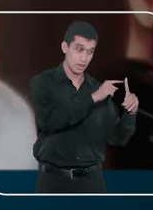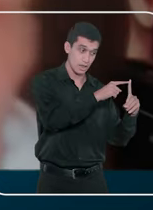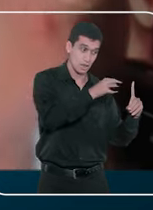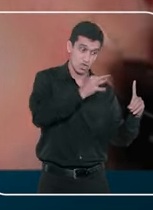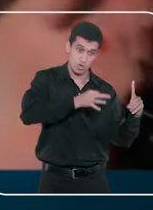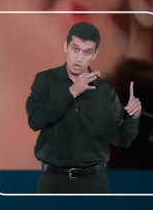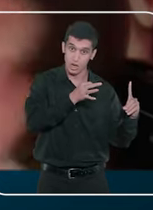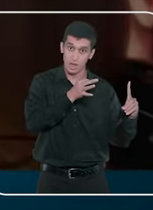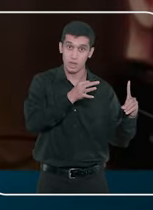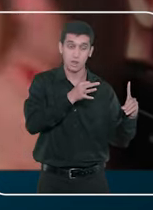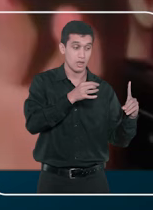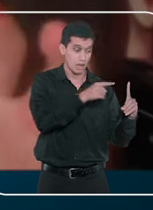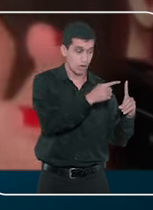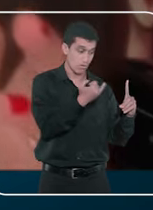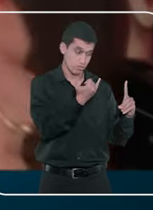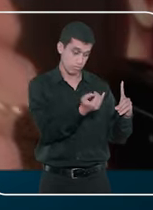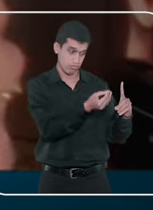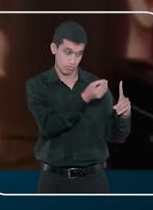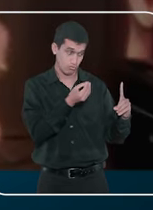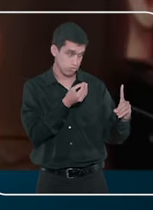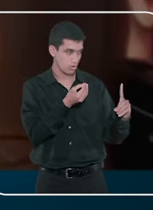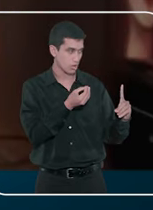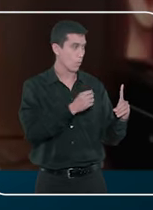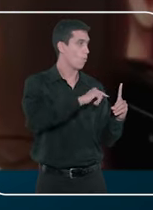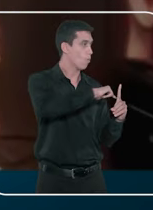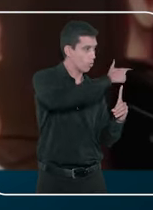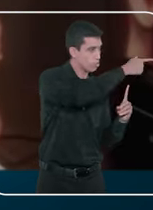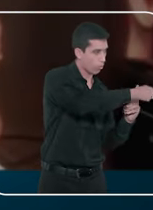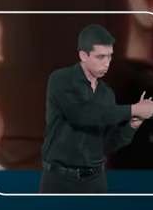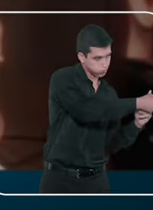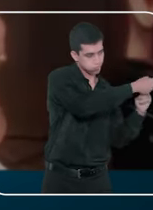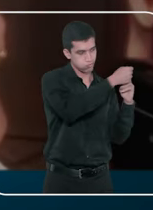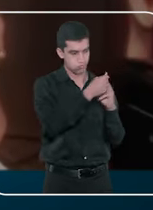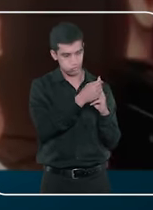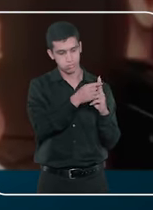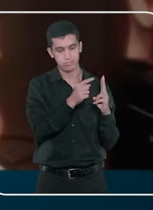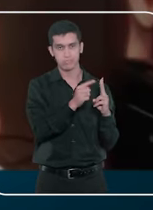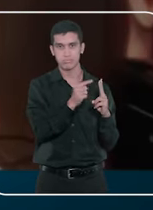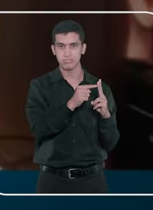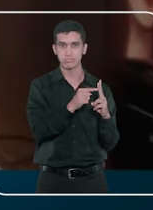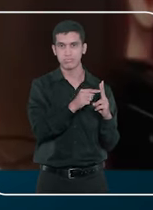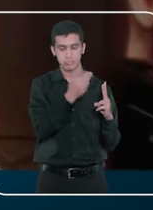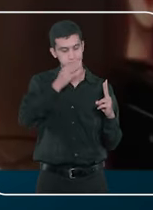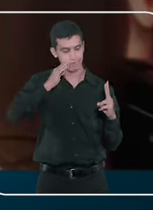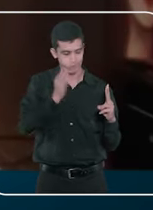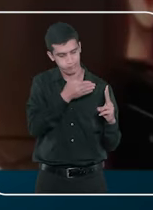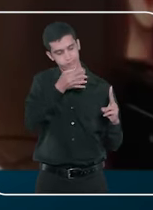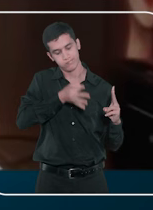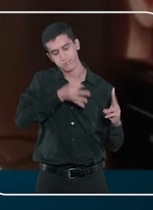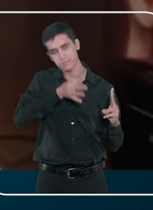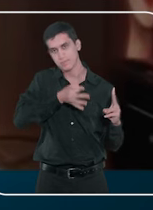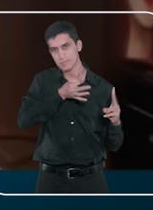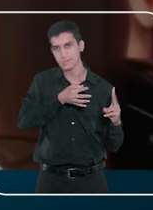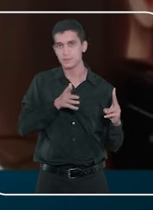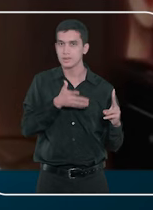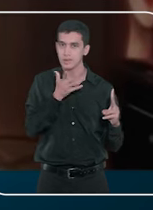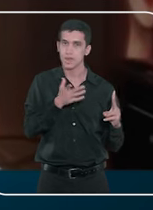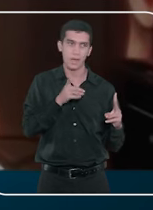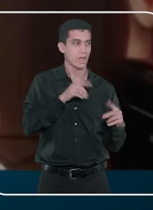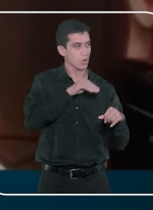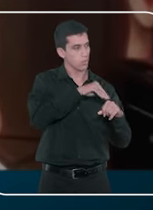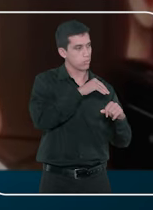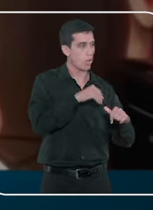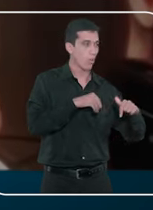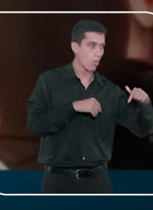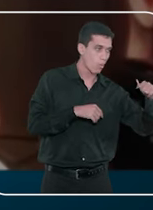que a colaboração ela não existe tão somente visando a imputação de responsabilidade a terceiro, mas